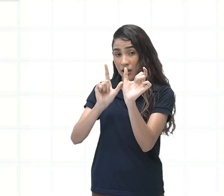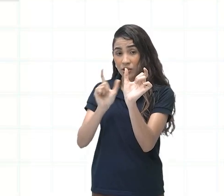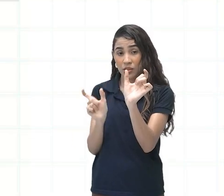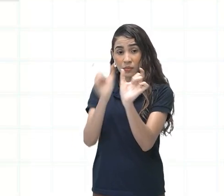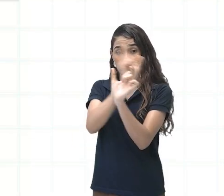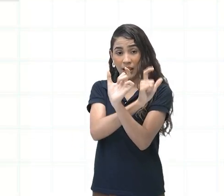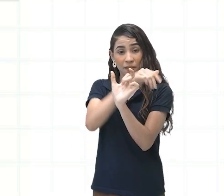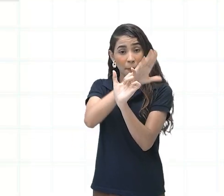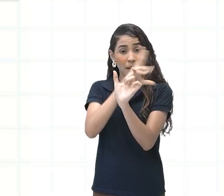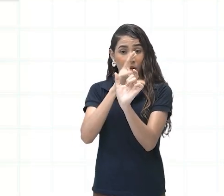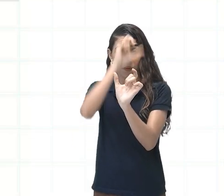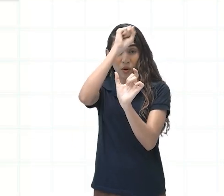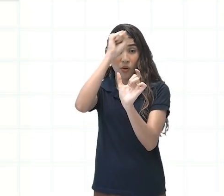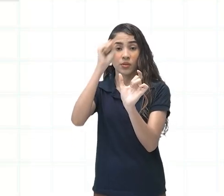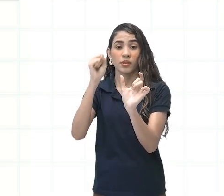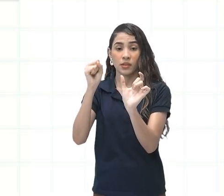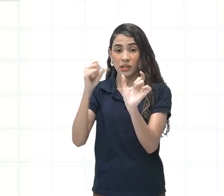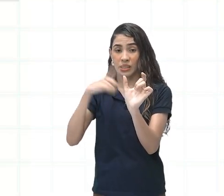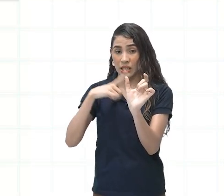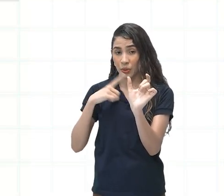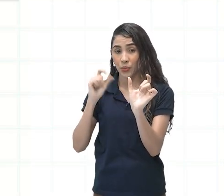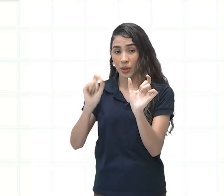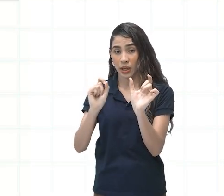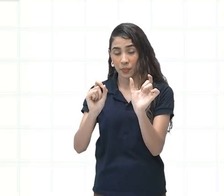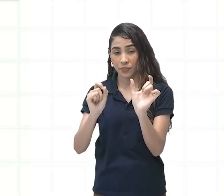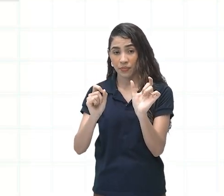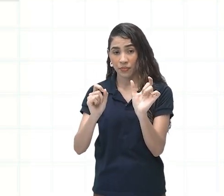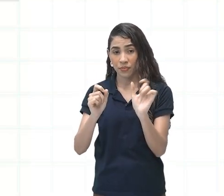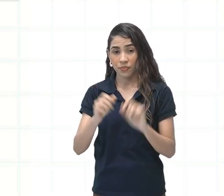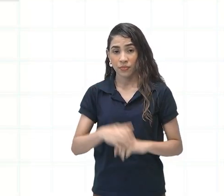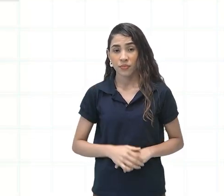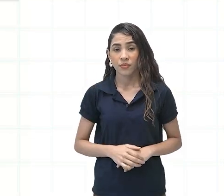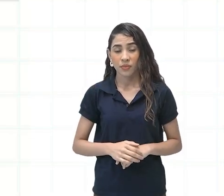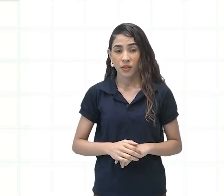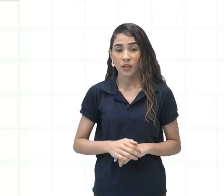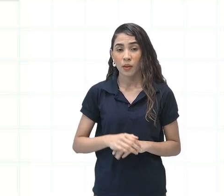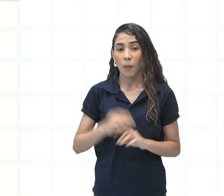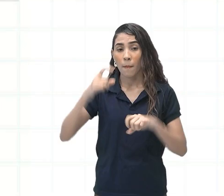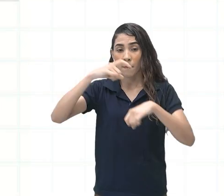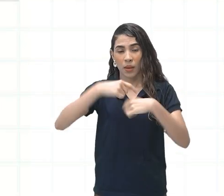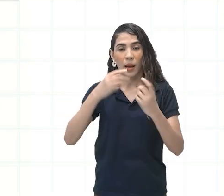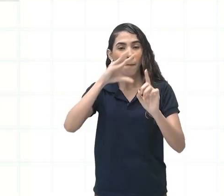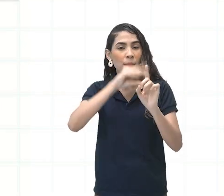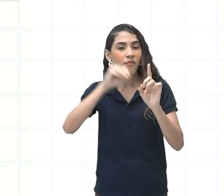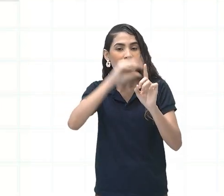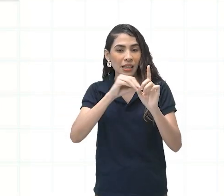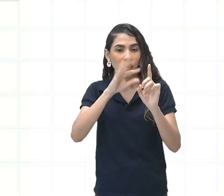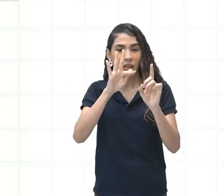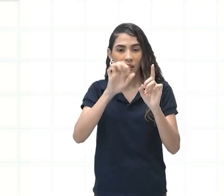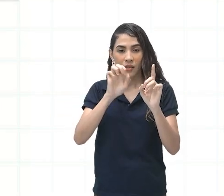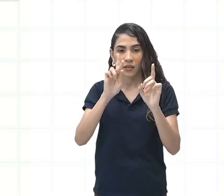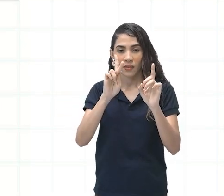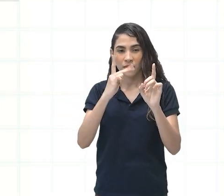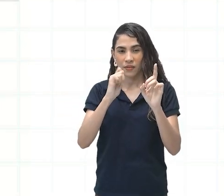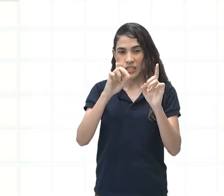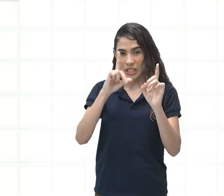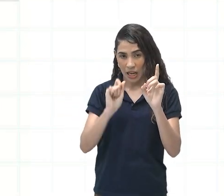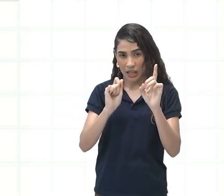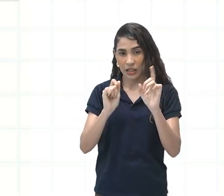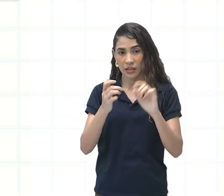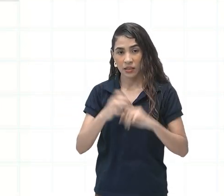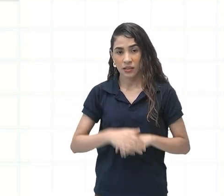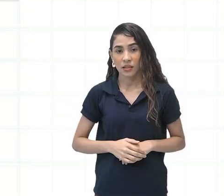tônica, elas teriam, então, uma tendência a uma pronúncia fechada. Então, teríamos